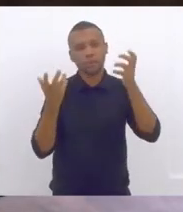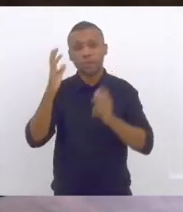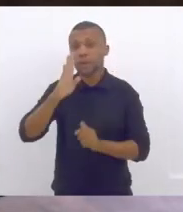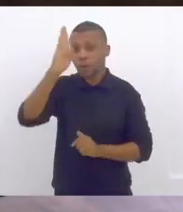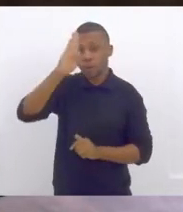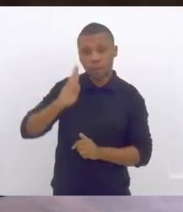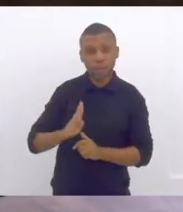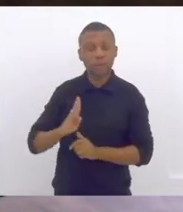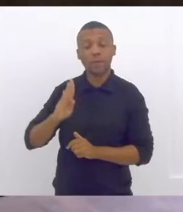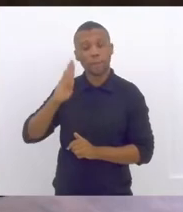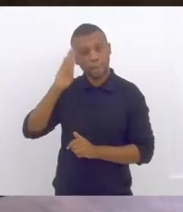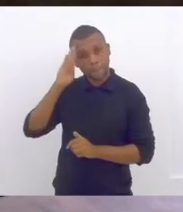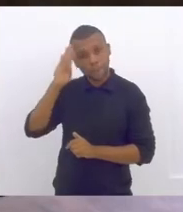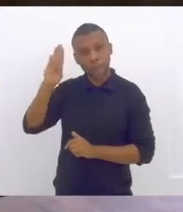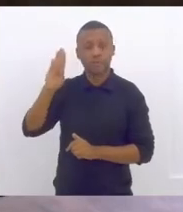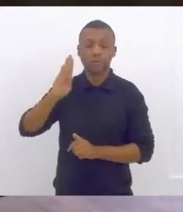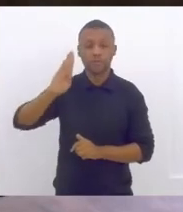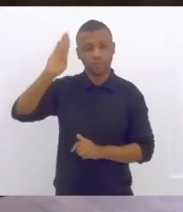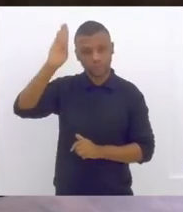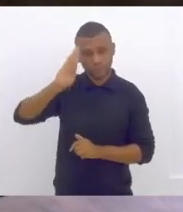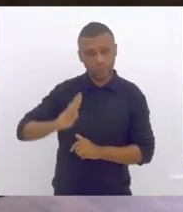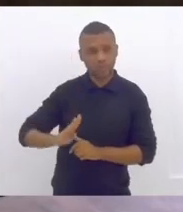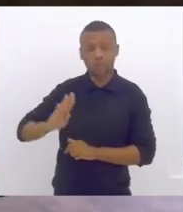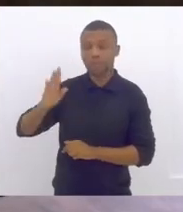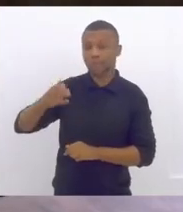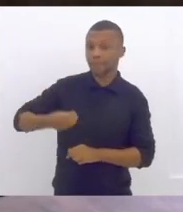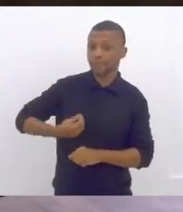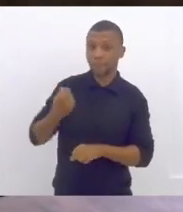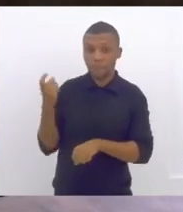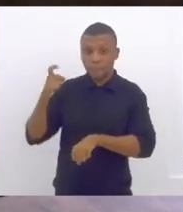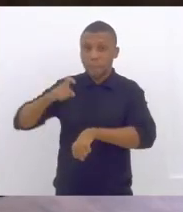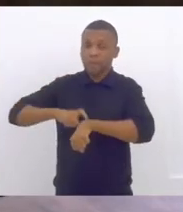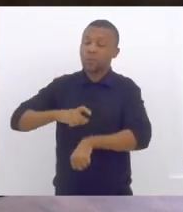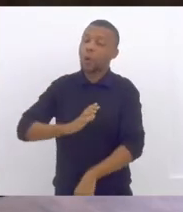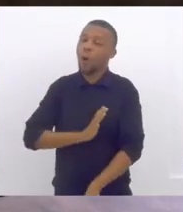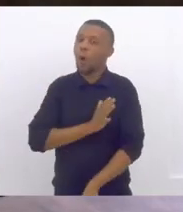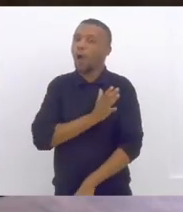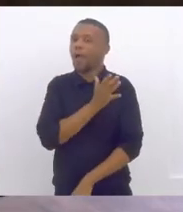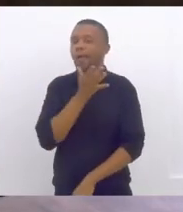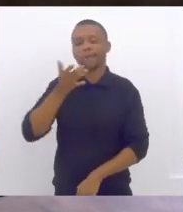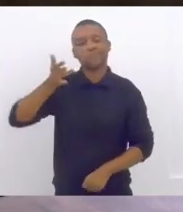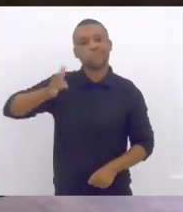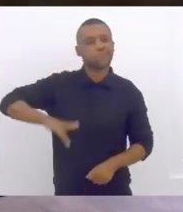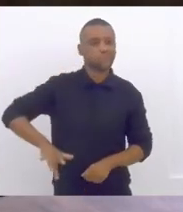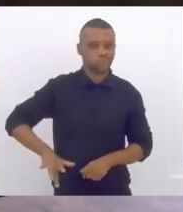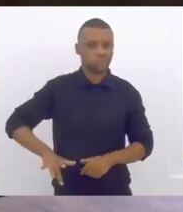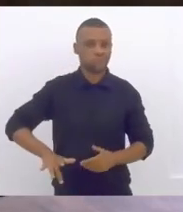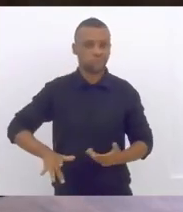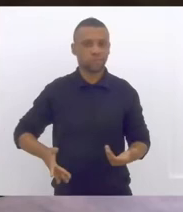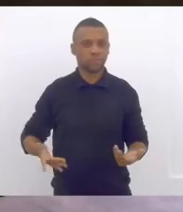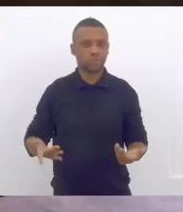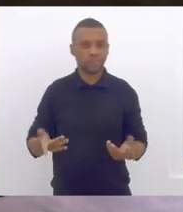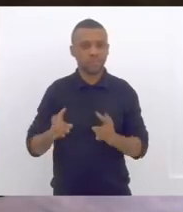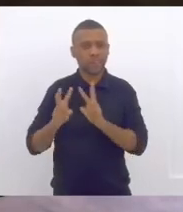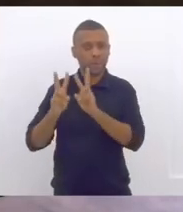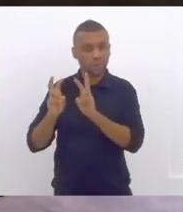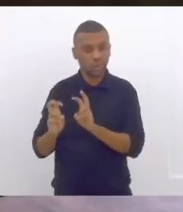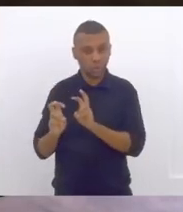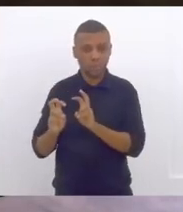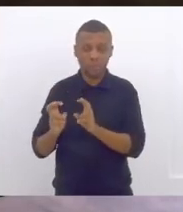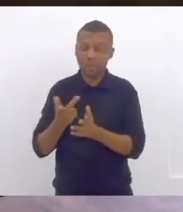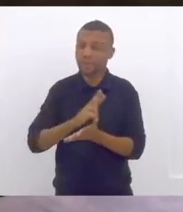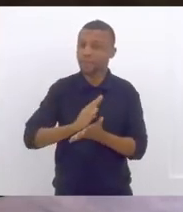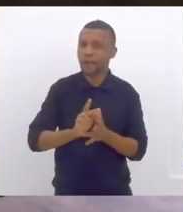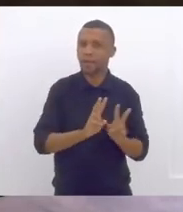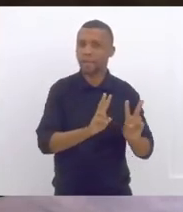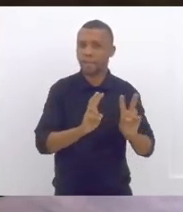lembrar, Mônica, pois é, o Brasil, inclusive, vive um momento patético, patético em relação a essa pauta e a outras. Aliás,